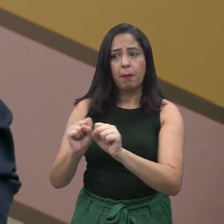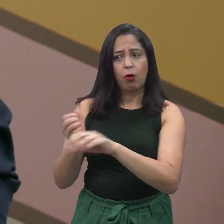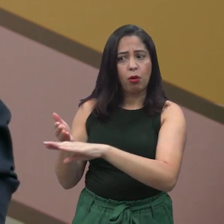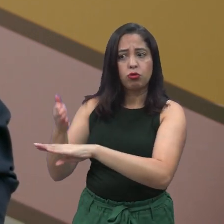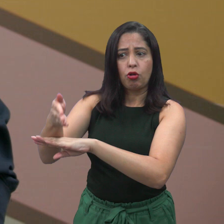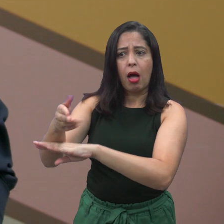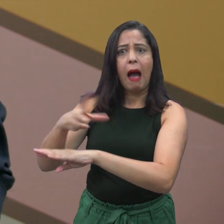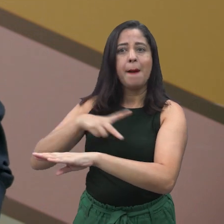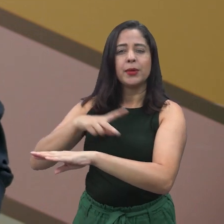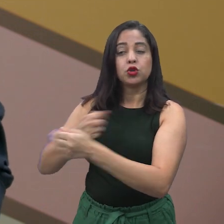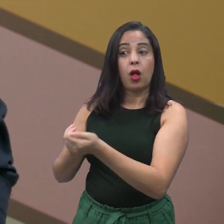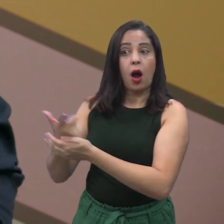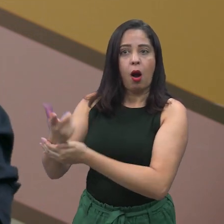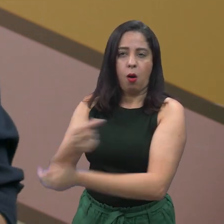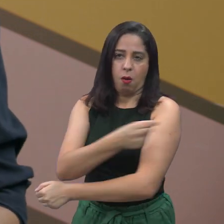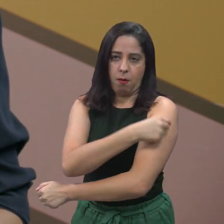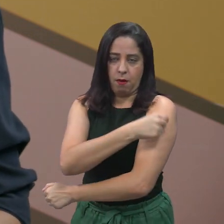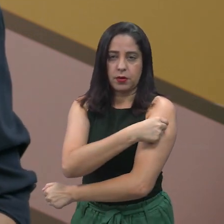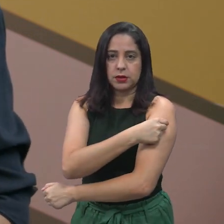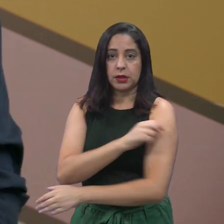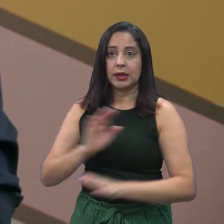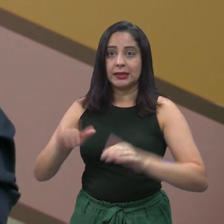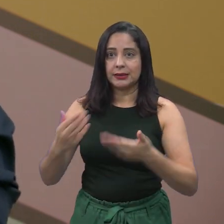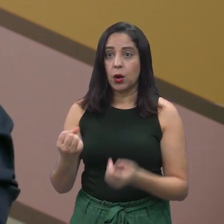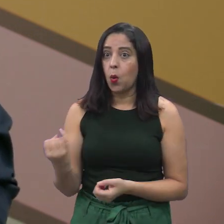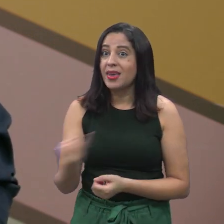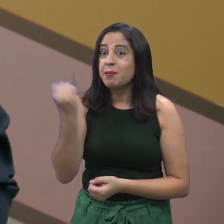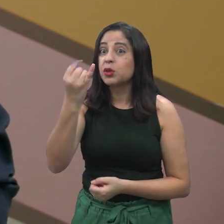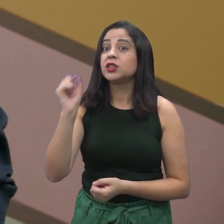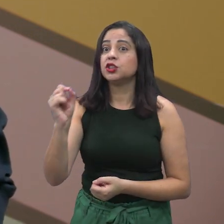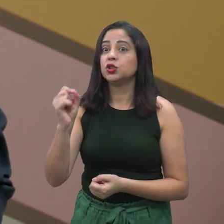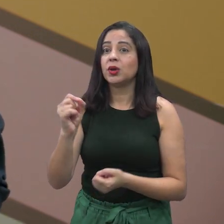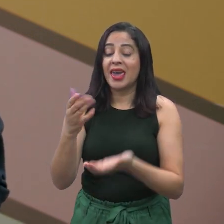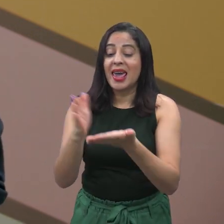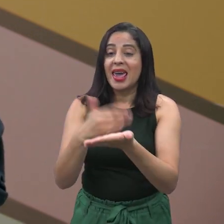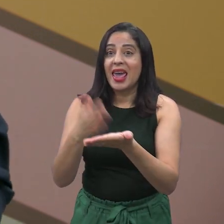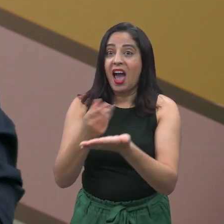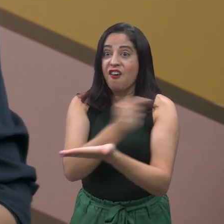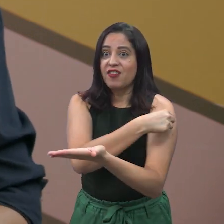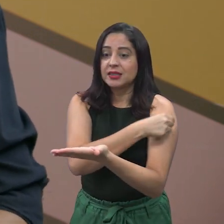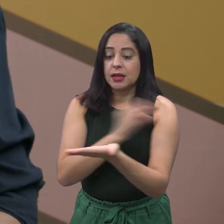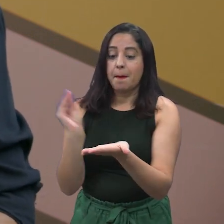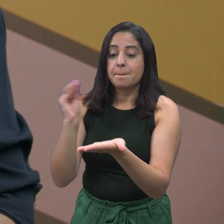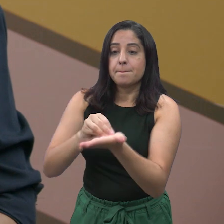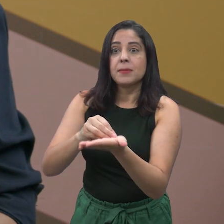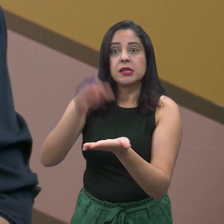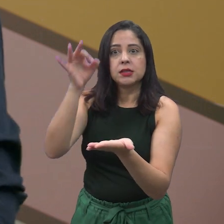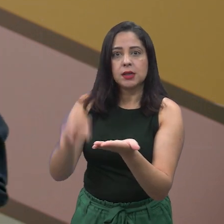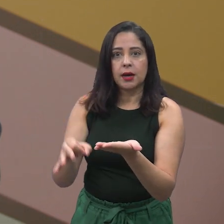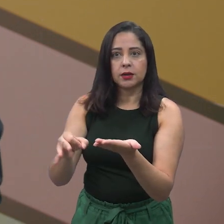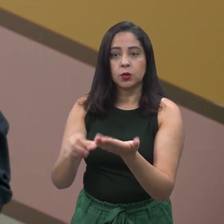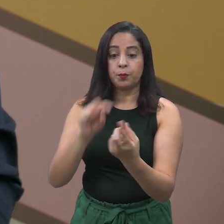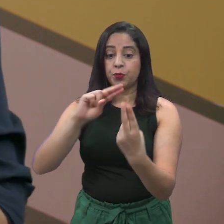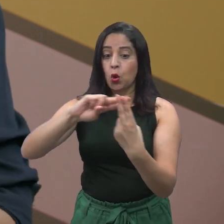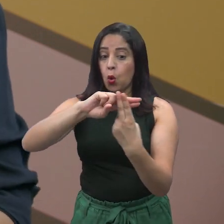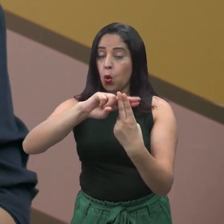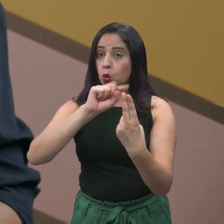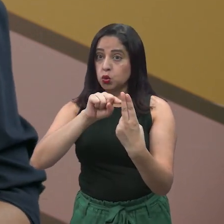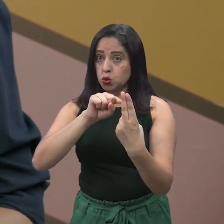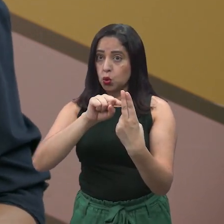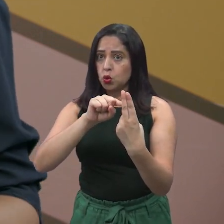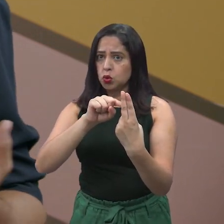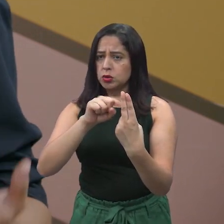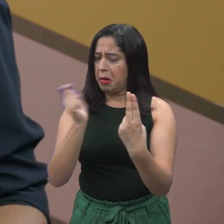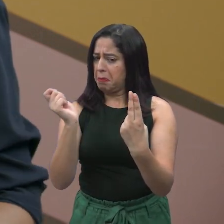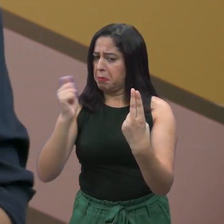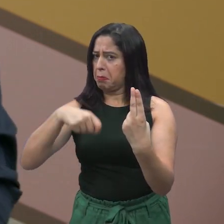preciso pela rede particular também. Tá? Então, o importante é ele estar com a vacina atualizada, porque o que é dado pelo SUS é o mínimo